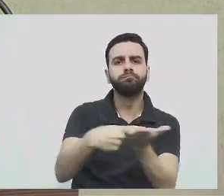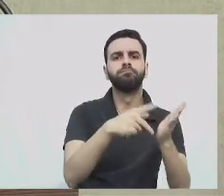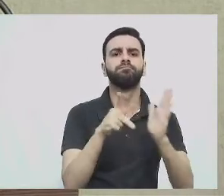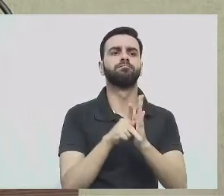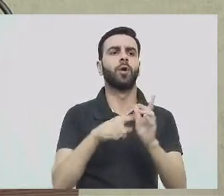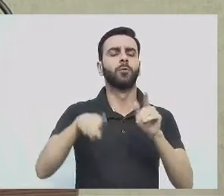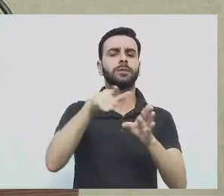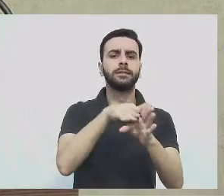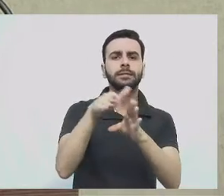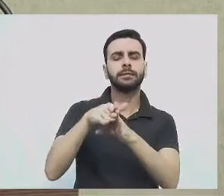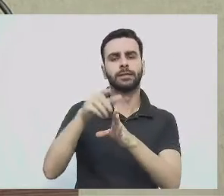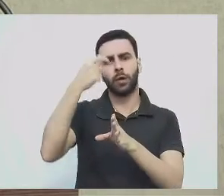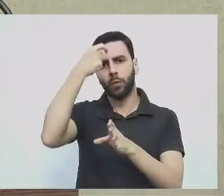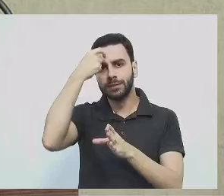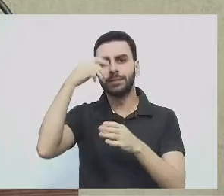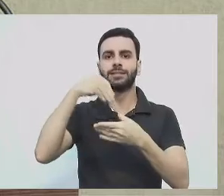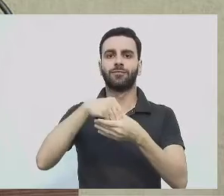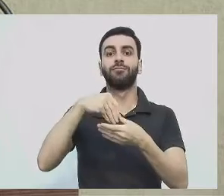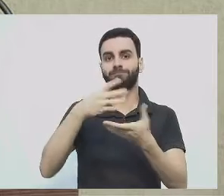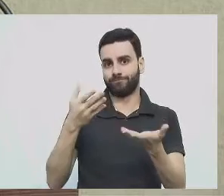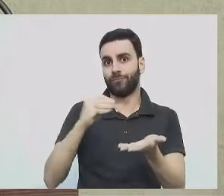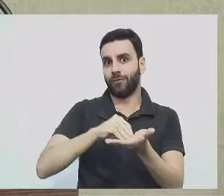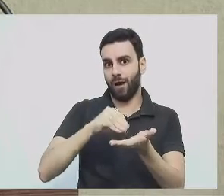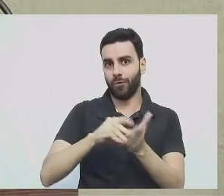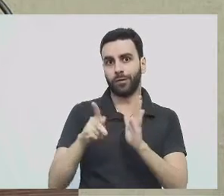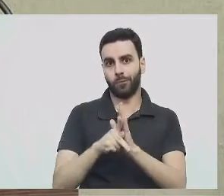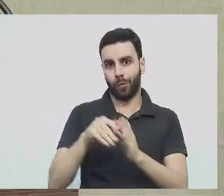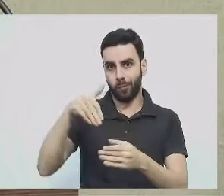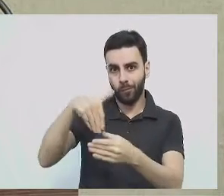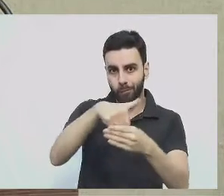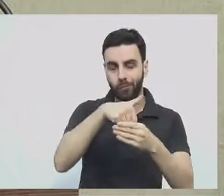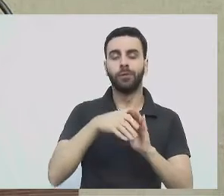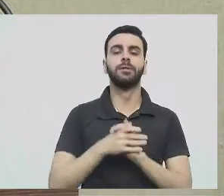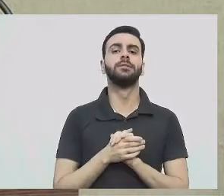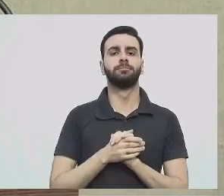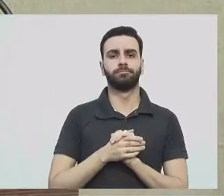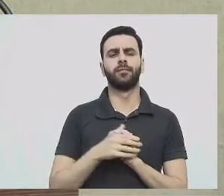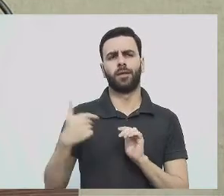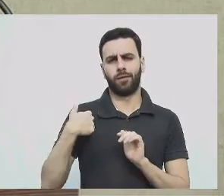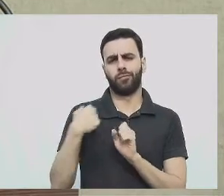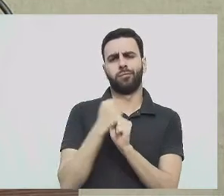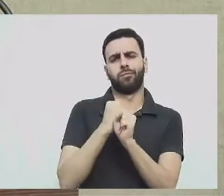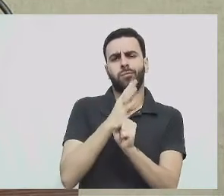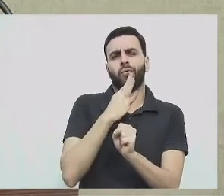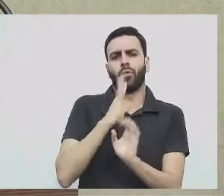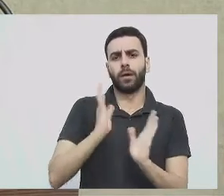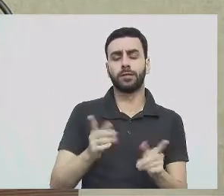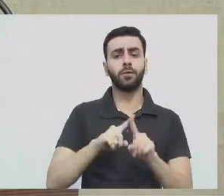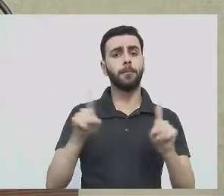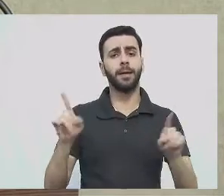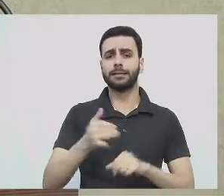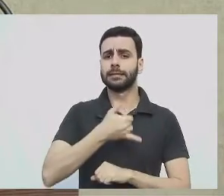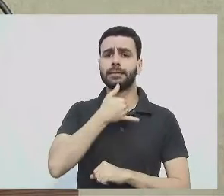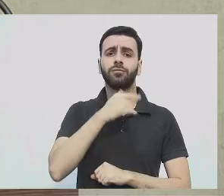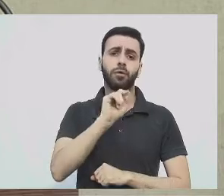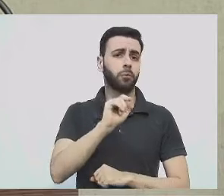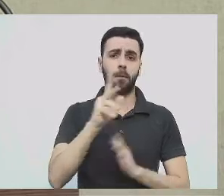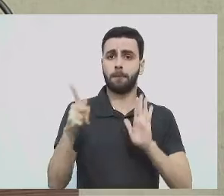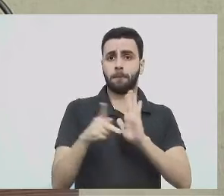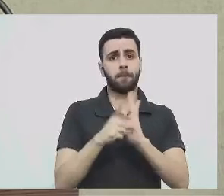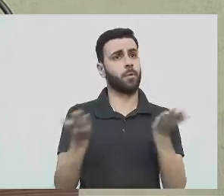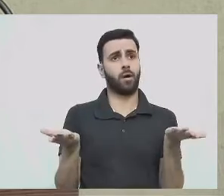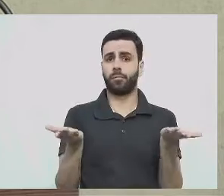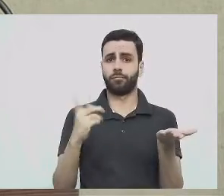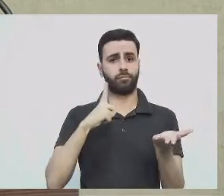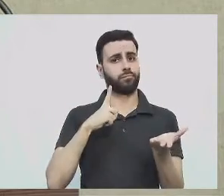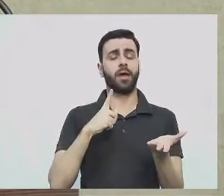eleitores, isso é uma briga antiga, não só minha, mas como de outros vereadores. Mas, infelizmente, Sérgio, faz parte do